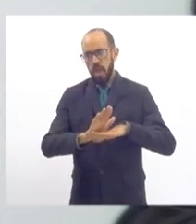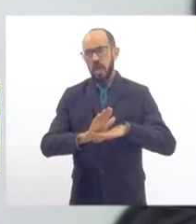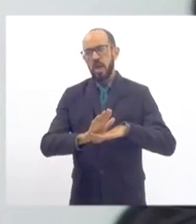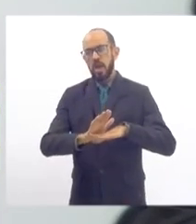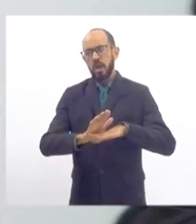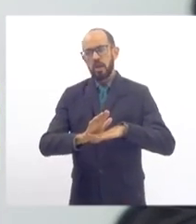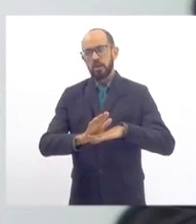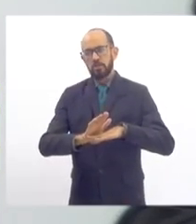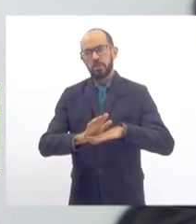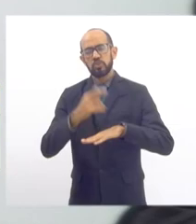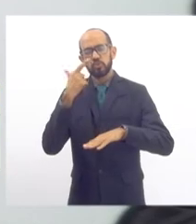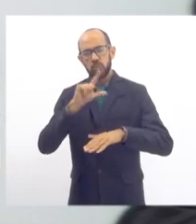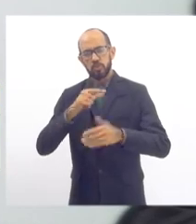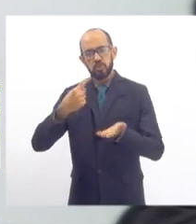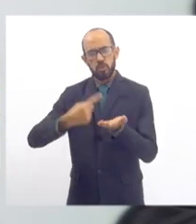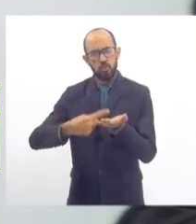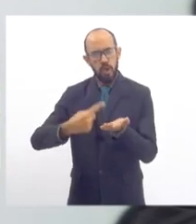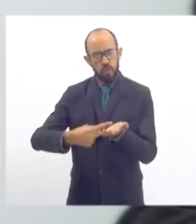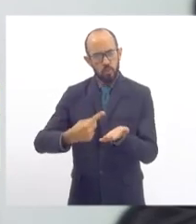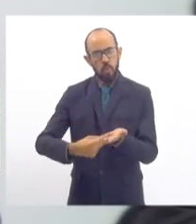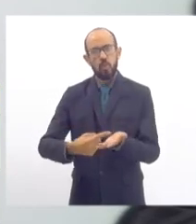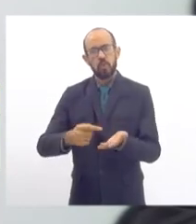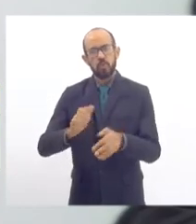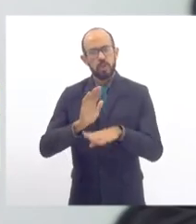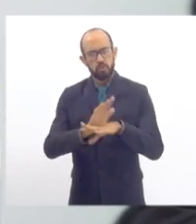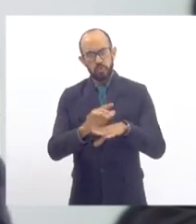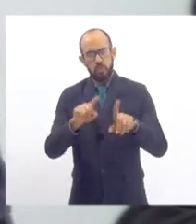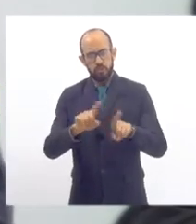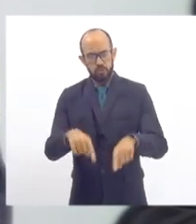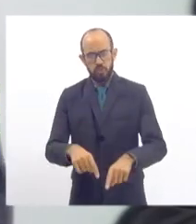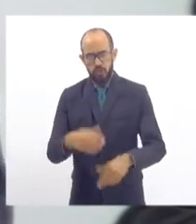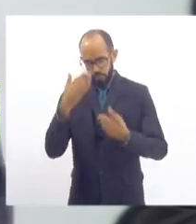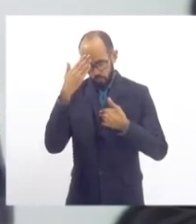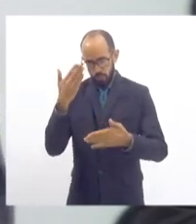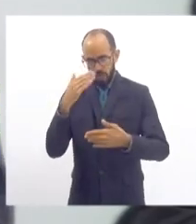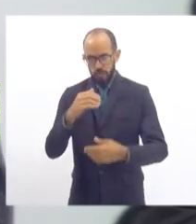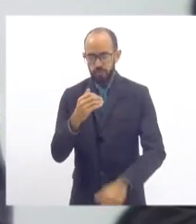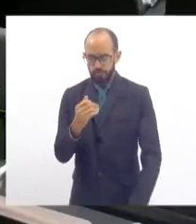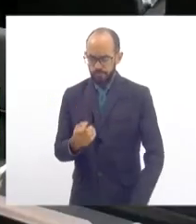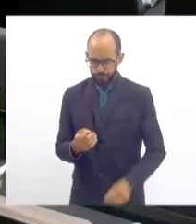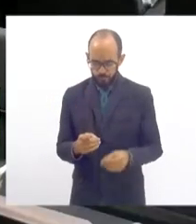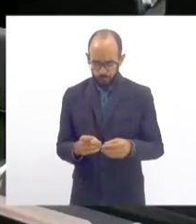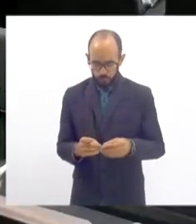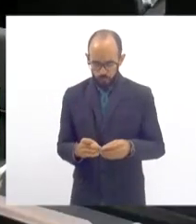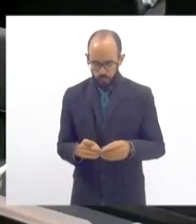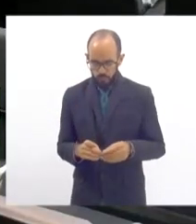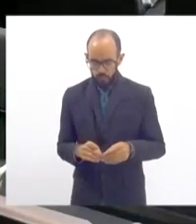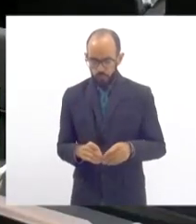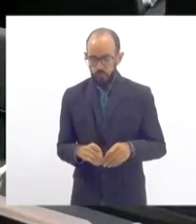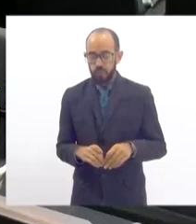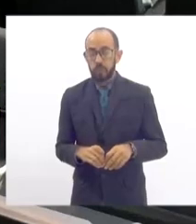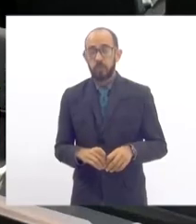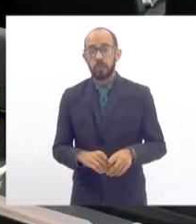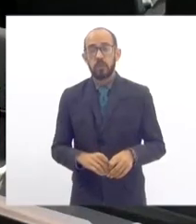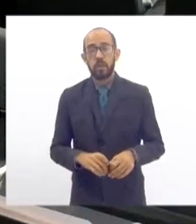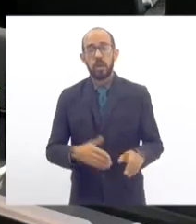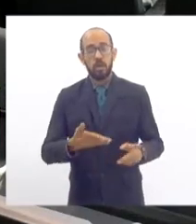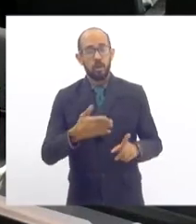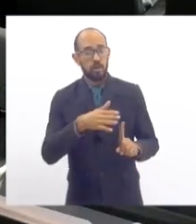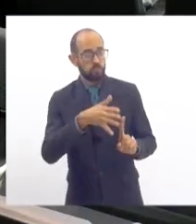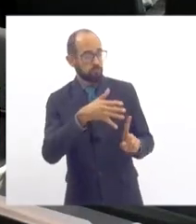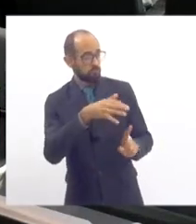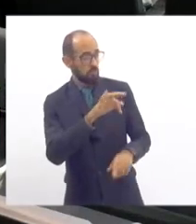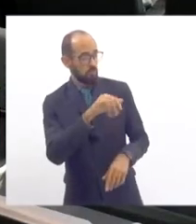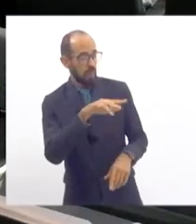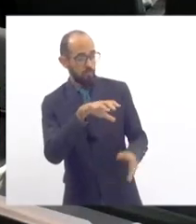no denominador comum para poder ajudar o servidor do Detran. Obrigado. Só a palavra, deputado Flávio Serafini. Deputado Eliomar, quer fazer uso da